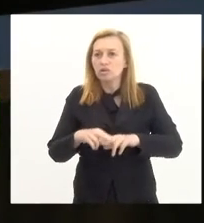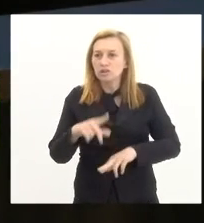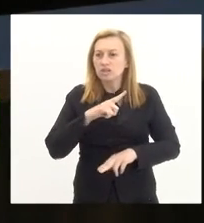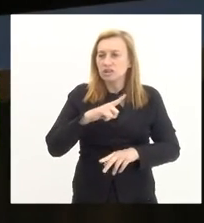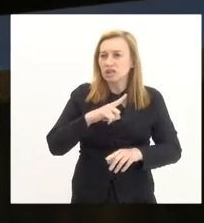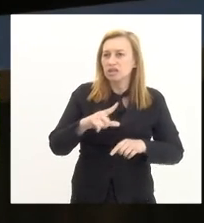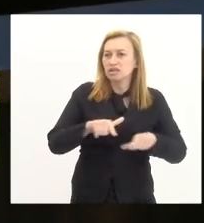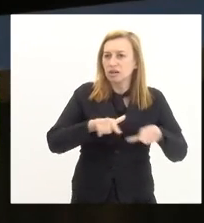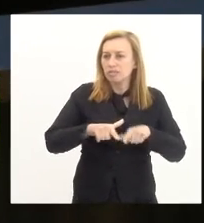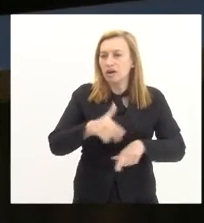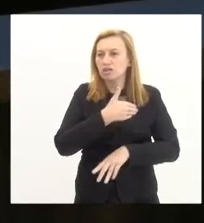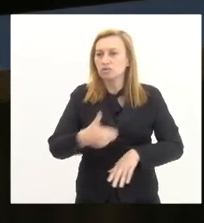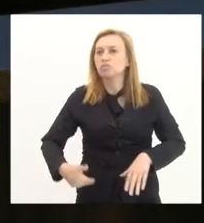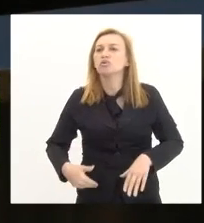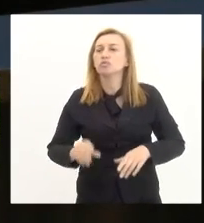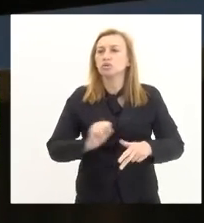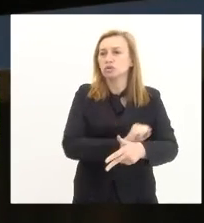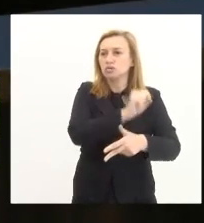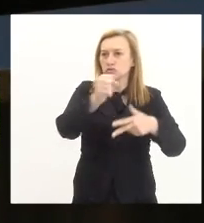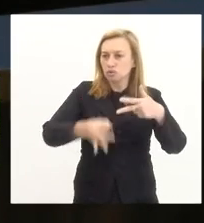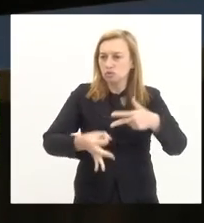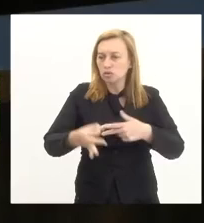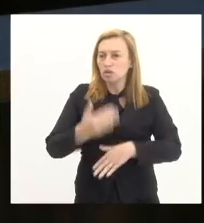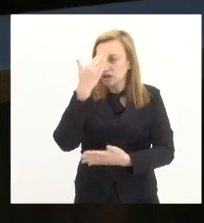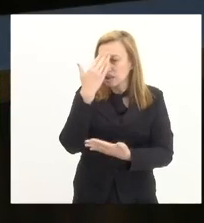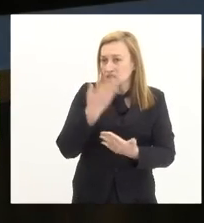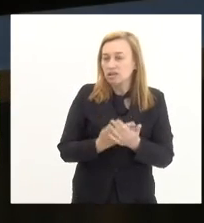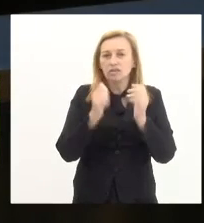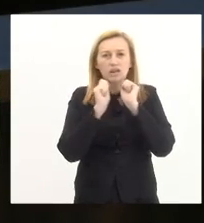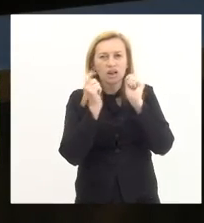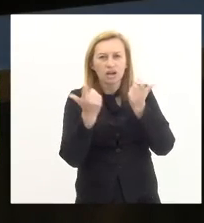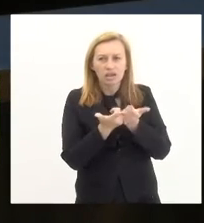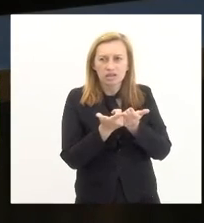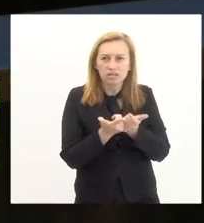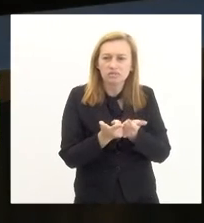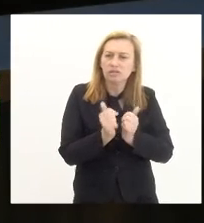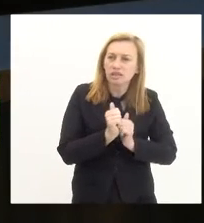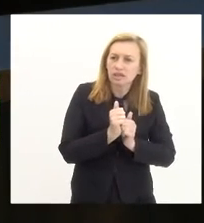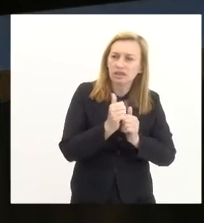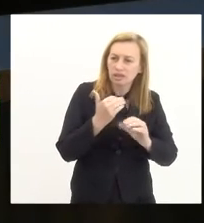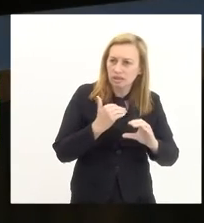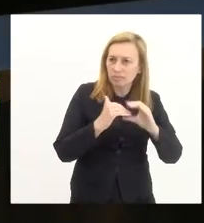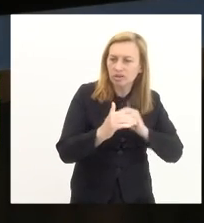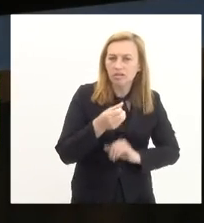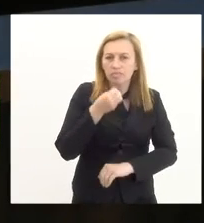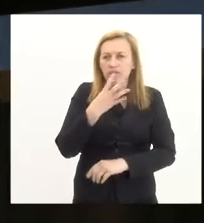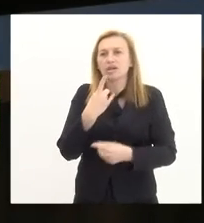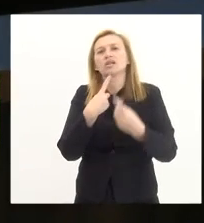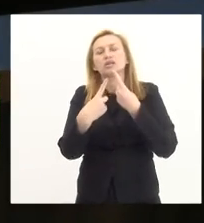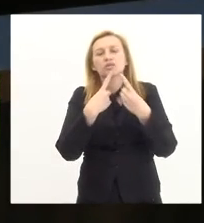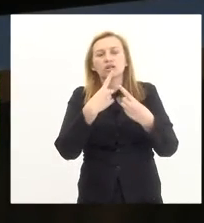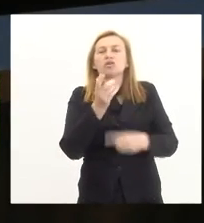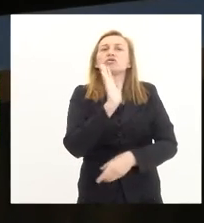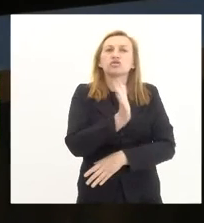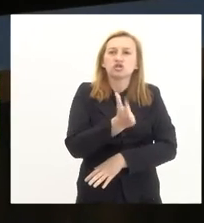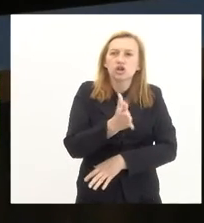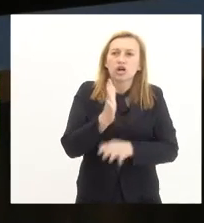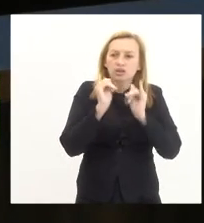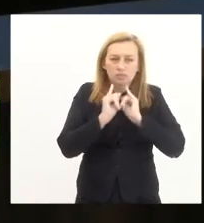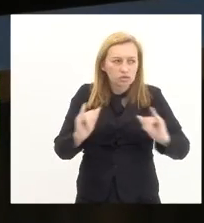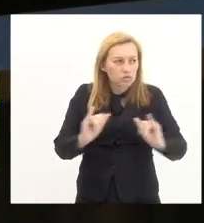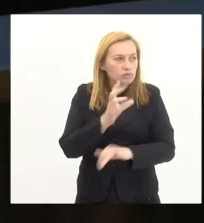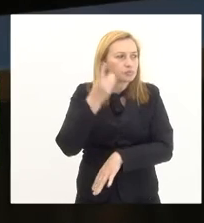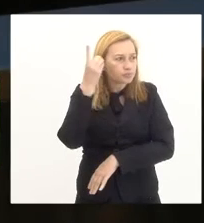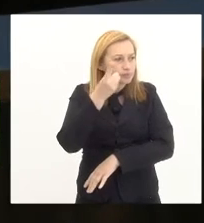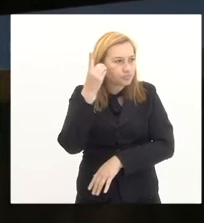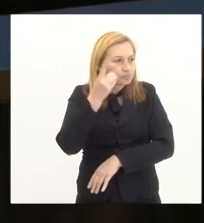existe serviço público para isso que existe poderes e eu confio que alerj vai encaminhar bem essa discussão Como já anunciou